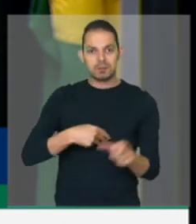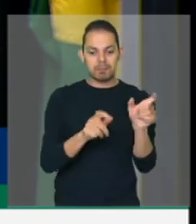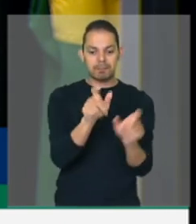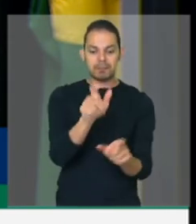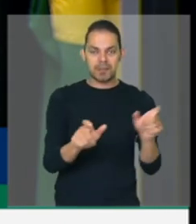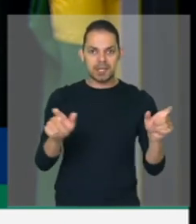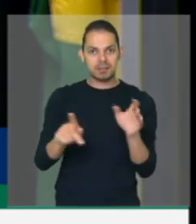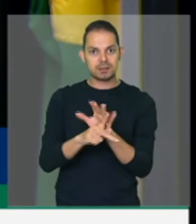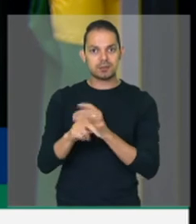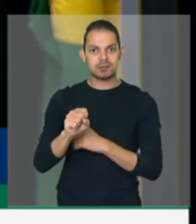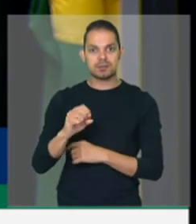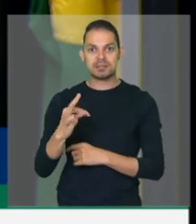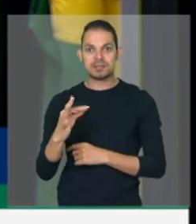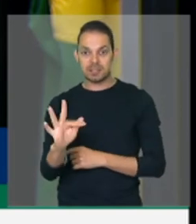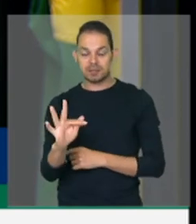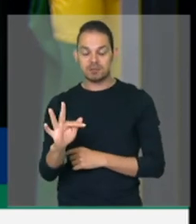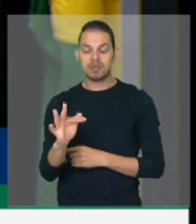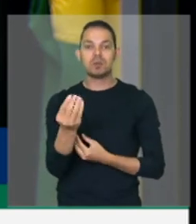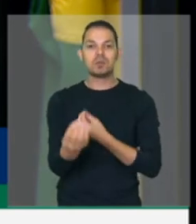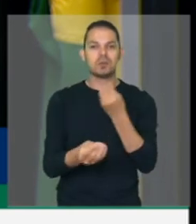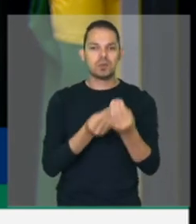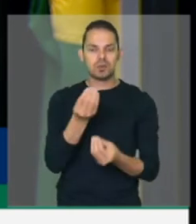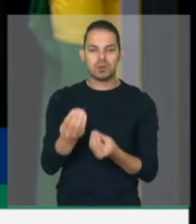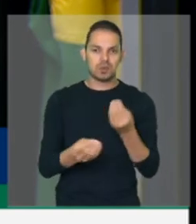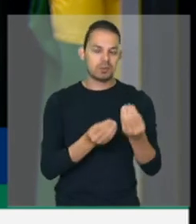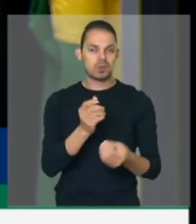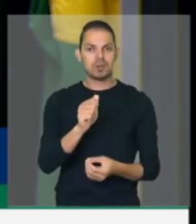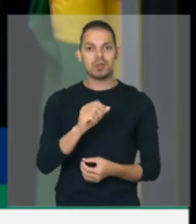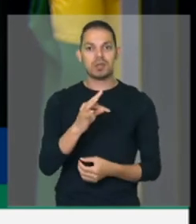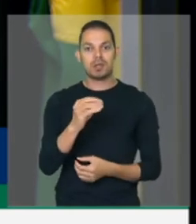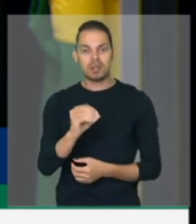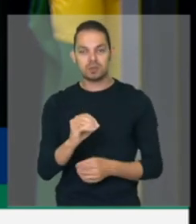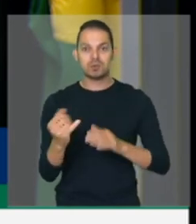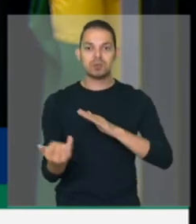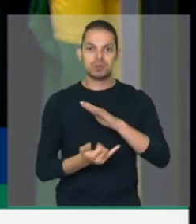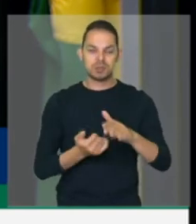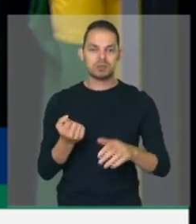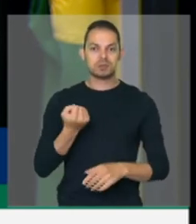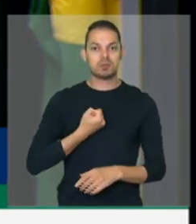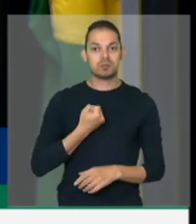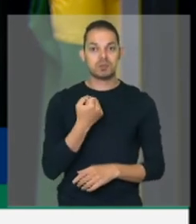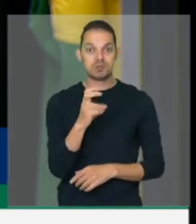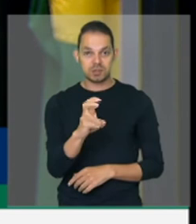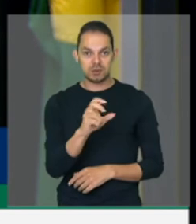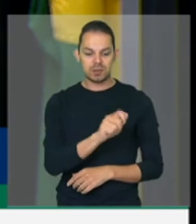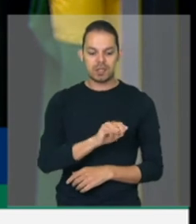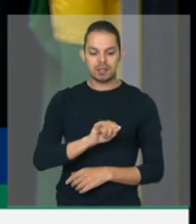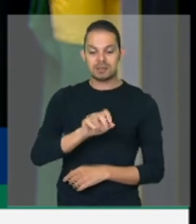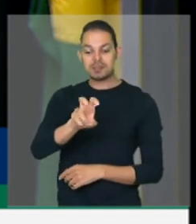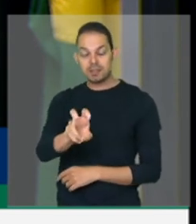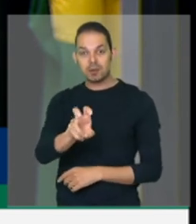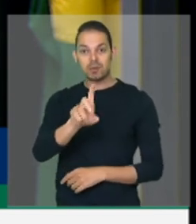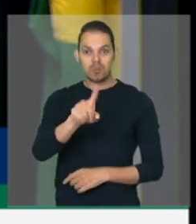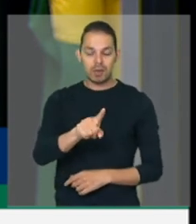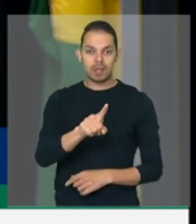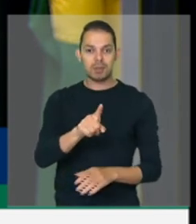da Corte, por meio do ato institucional número 5, como forma de